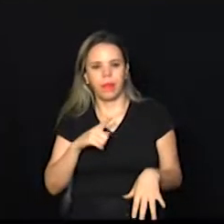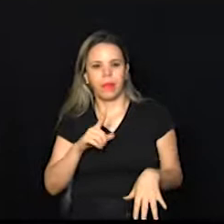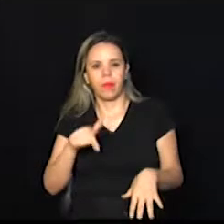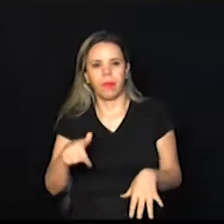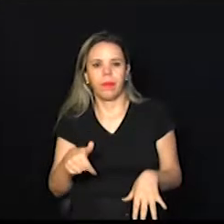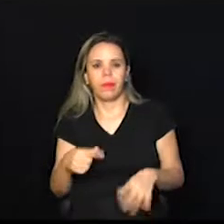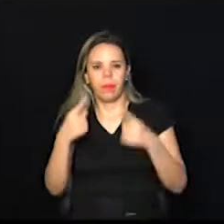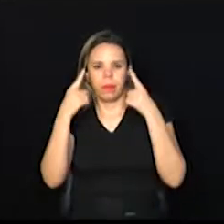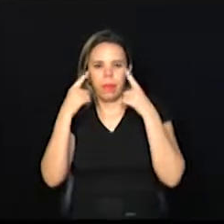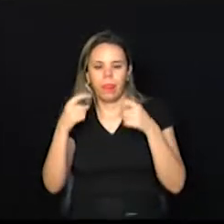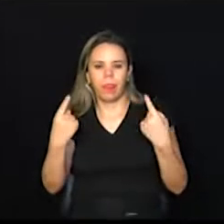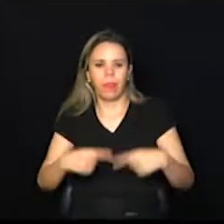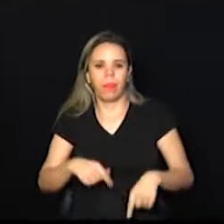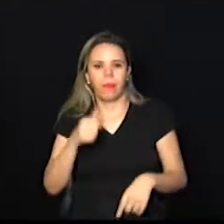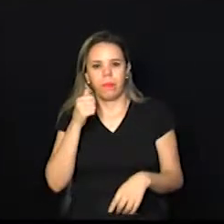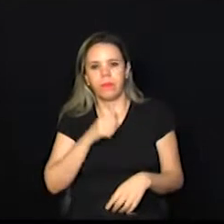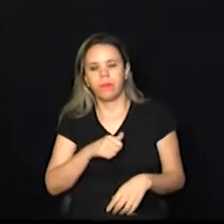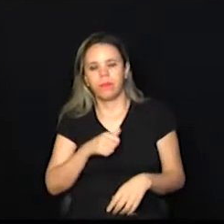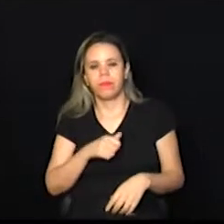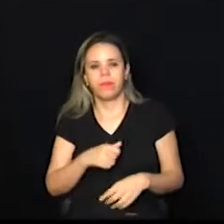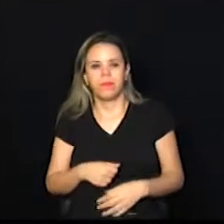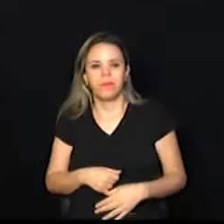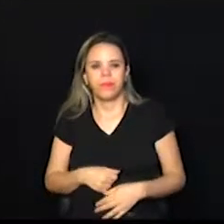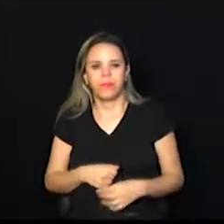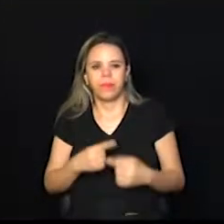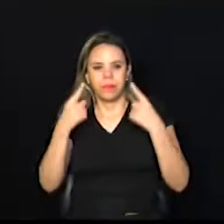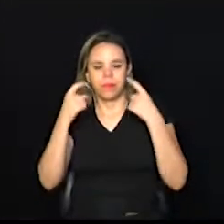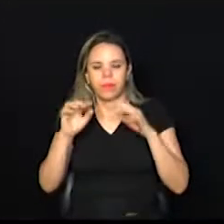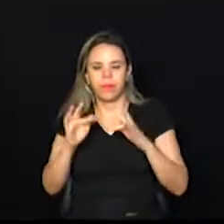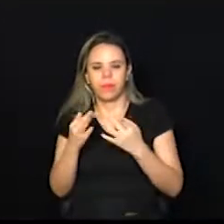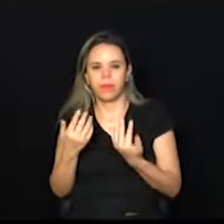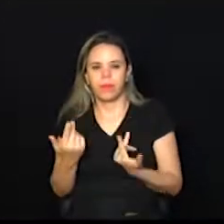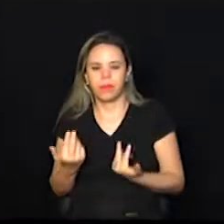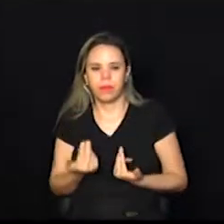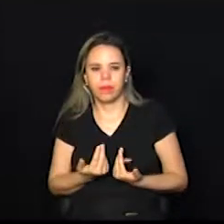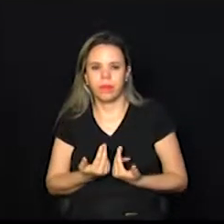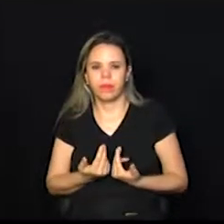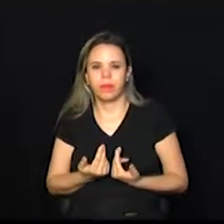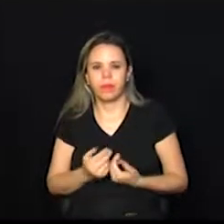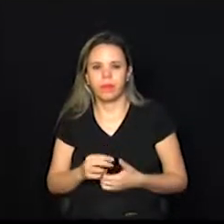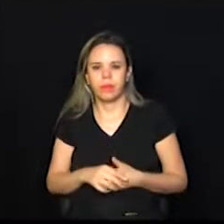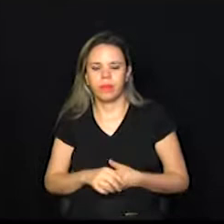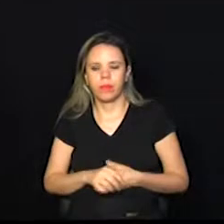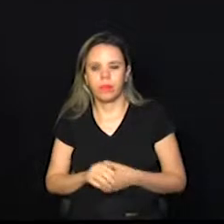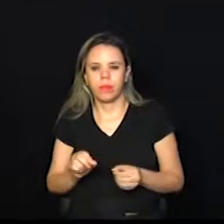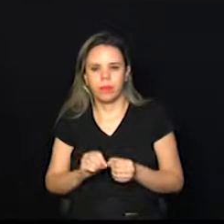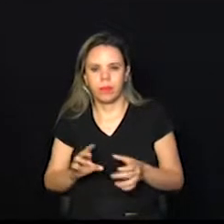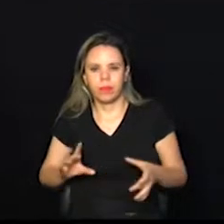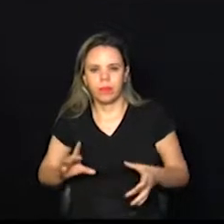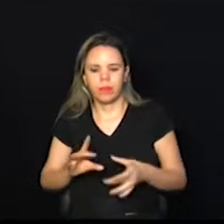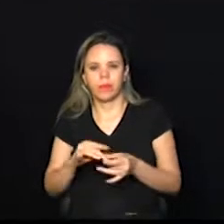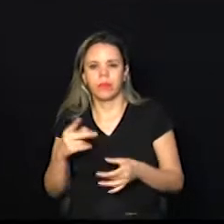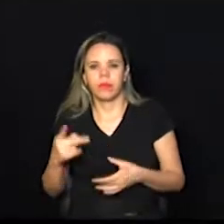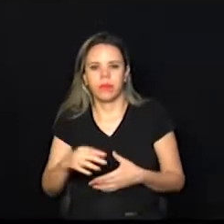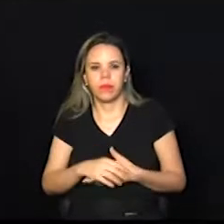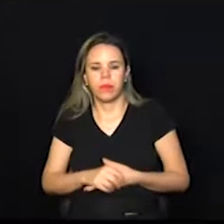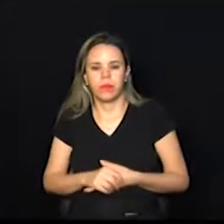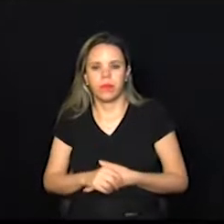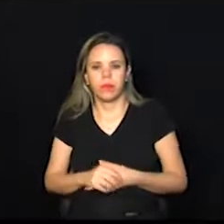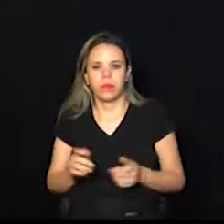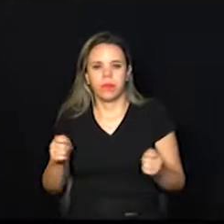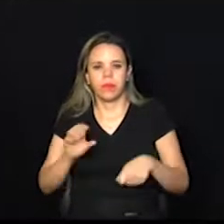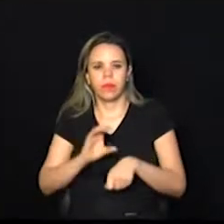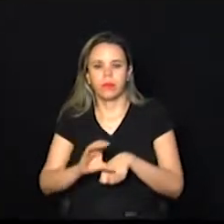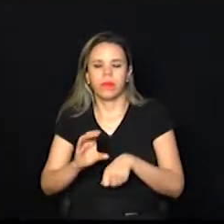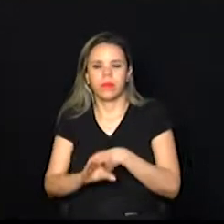à violência contra a mulher, no sentido de violência doméstica. Né? Então, a gente fez essa parceria com eles. A capacitação